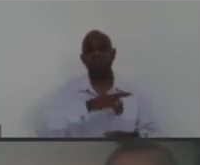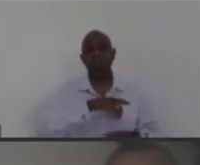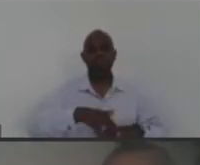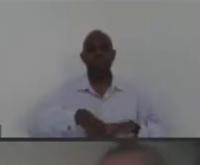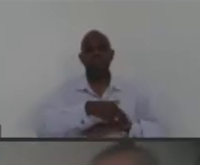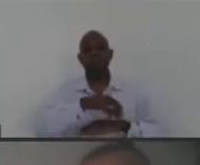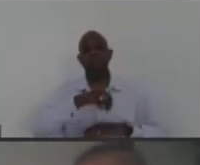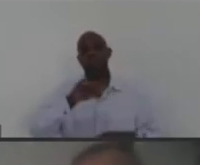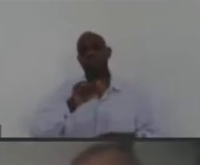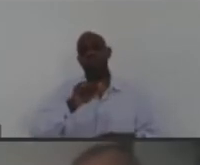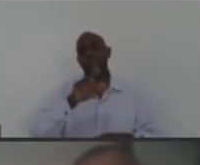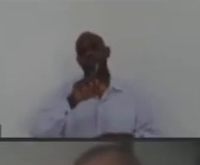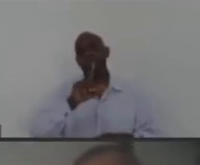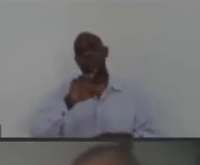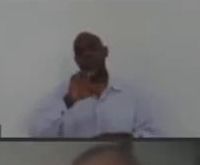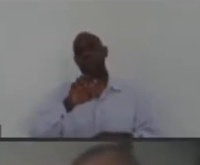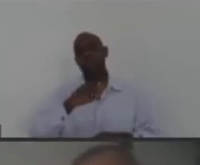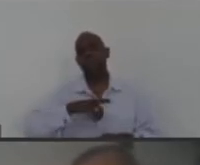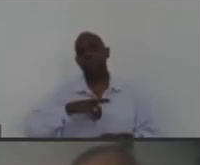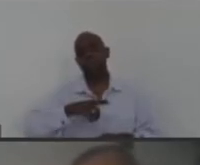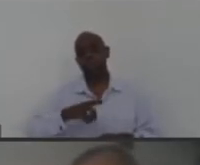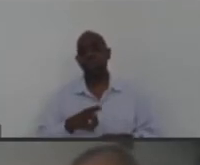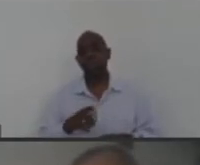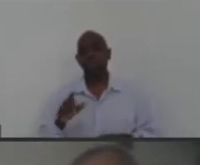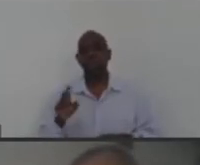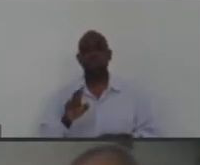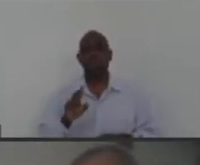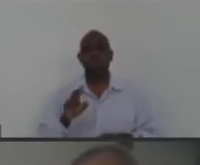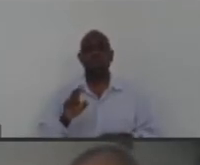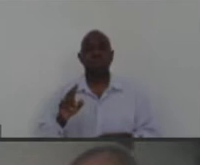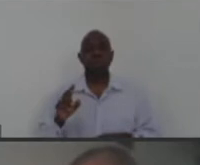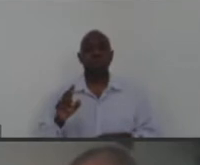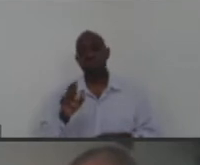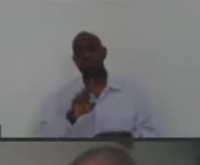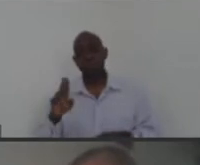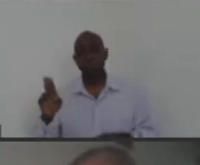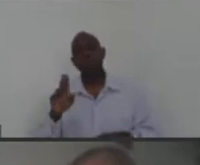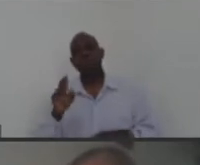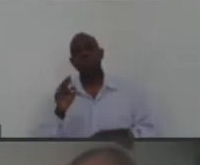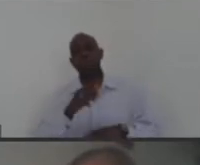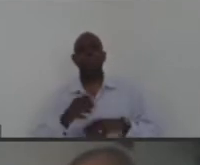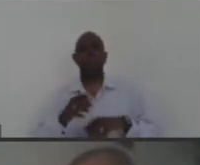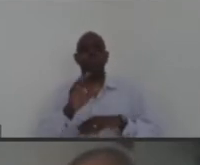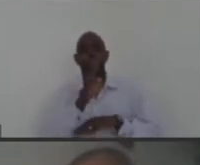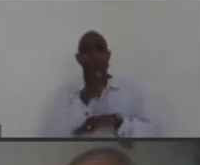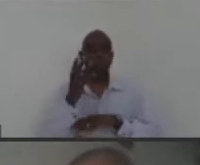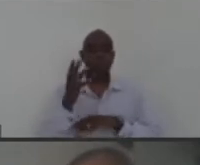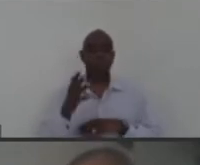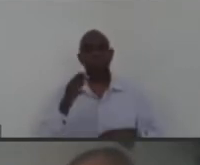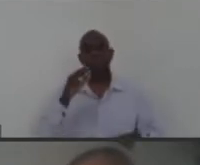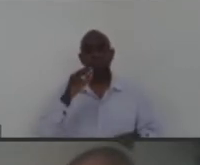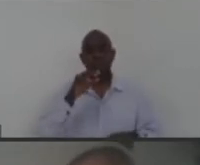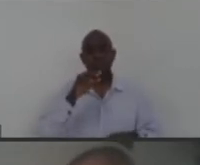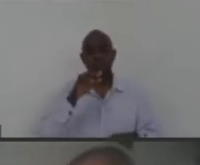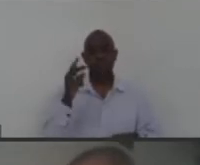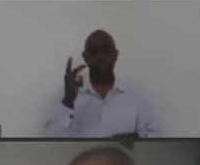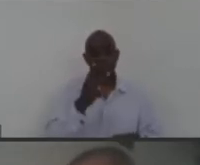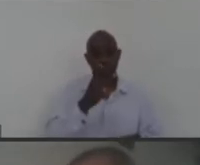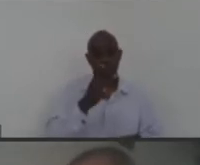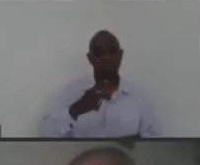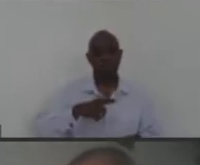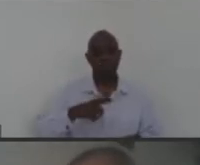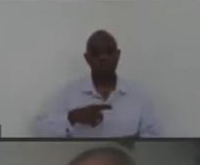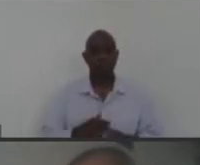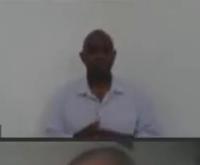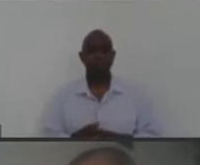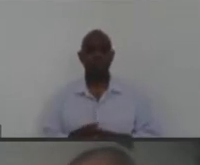Saúde, número 622, passa a denominar Praça Jardim Cerno 2. O item 4, espaço de